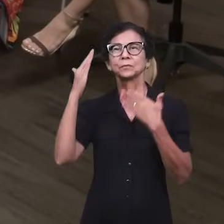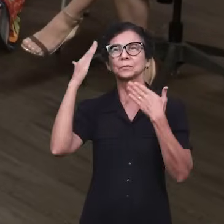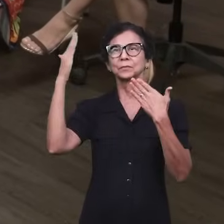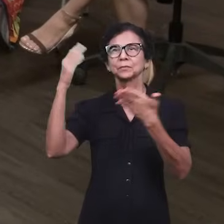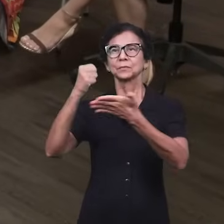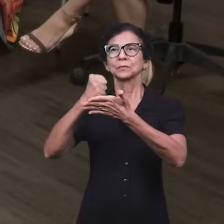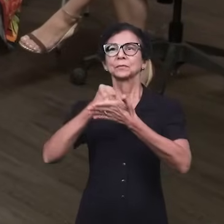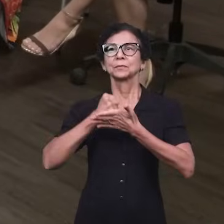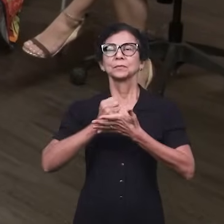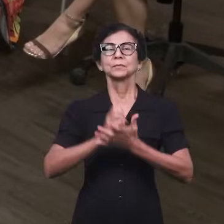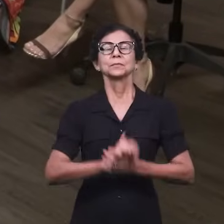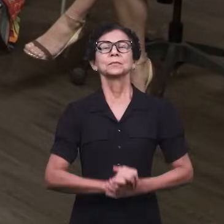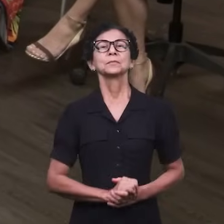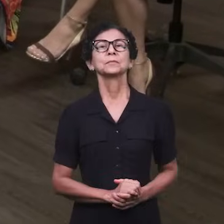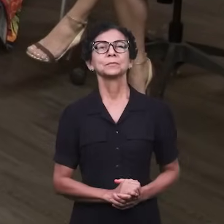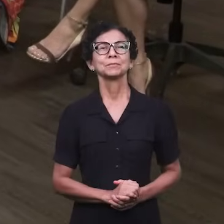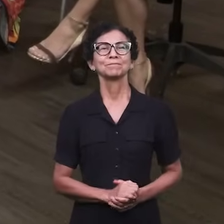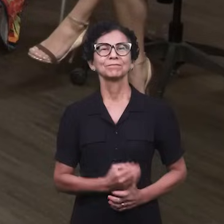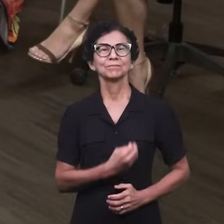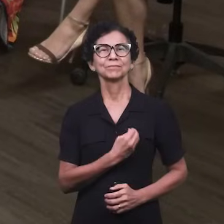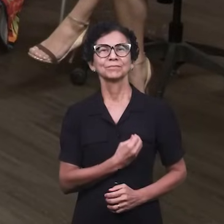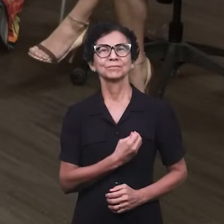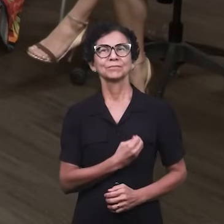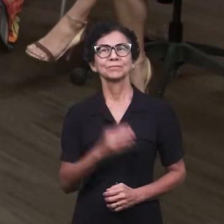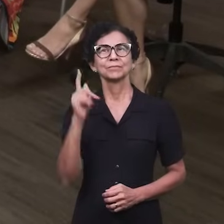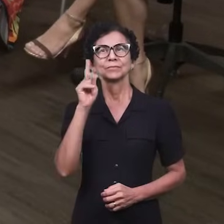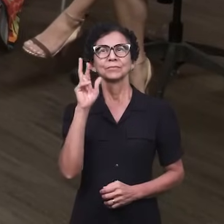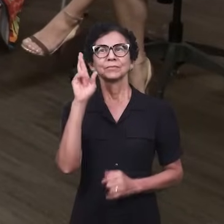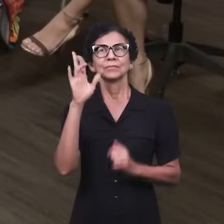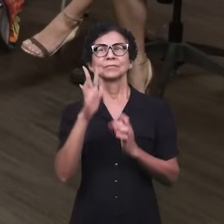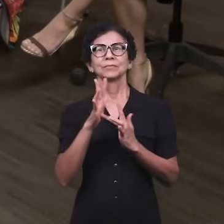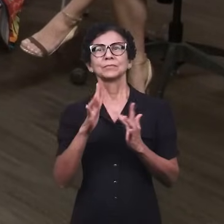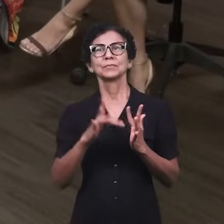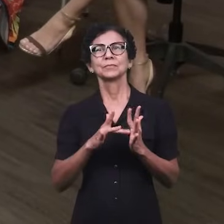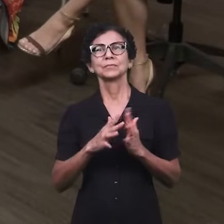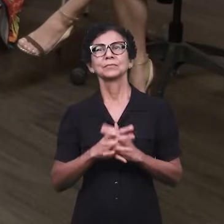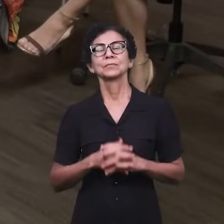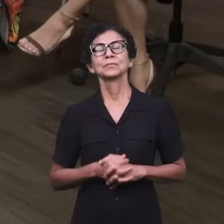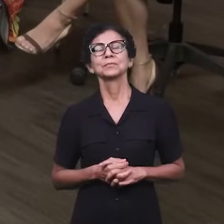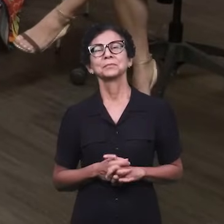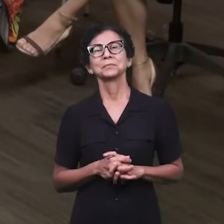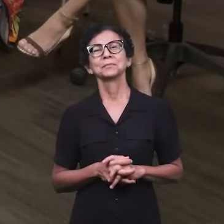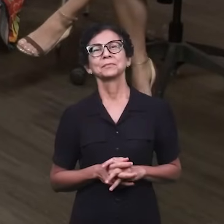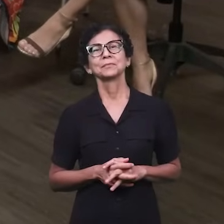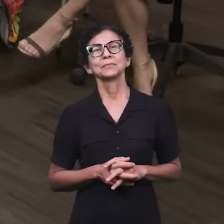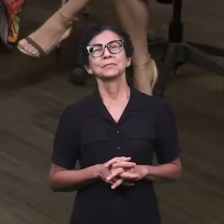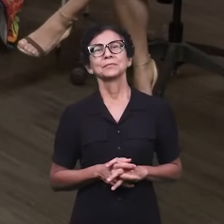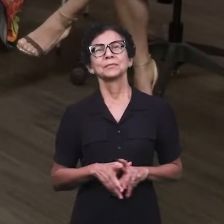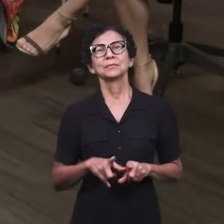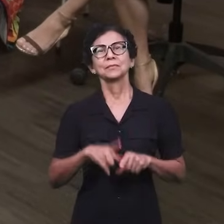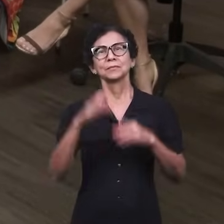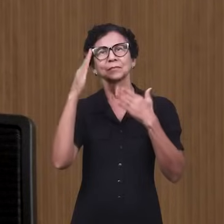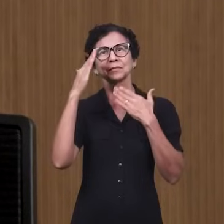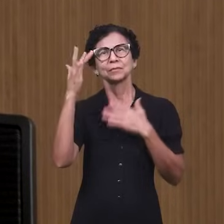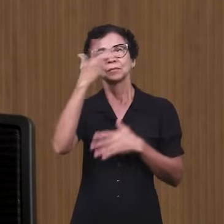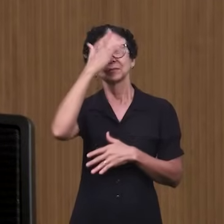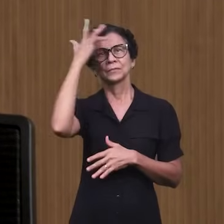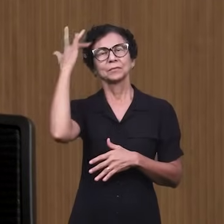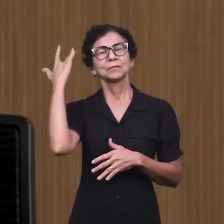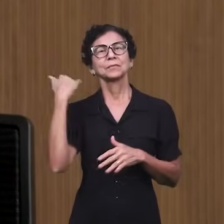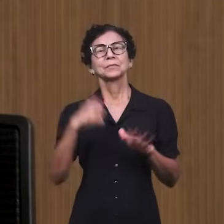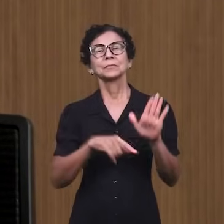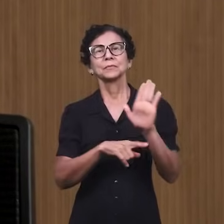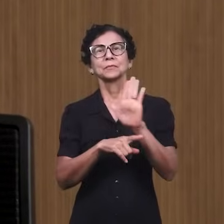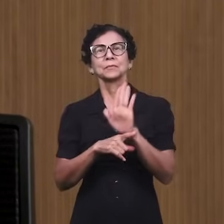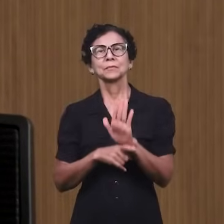obrigado pelo seu apoio pela sua participação a paz do Senhor obada lembrando de aqui agradecer também as pessoas que nos ajudaram a